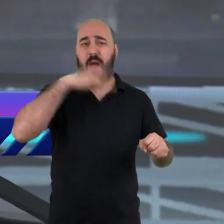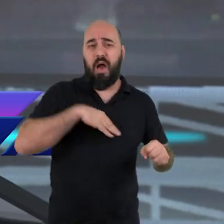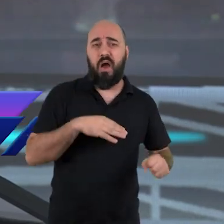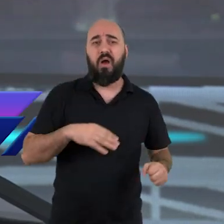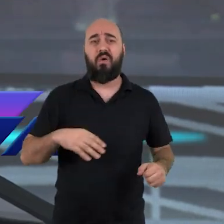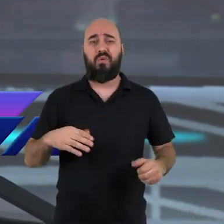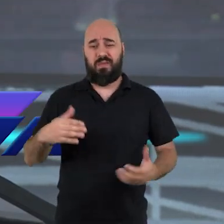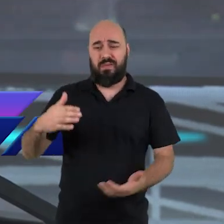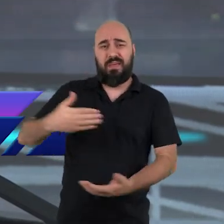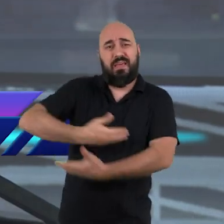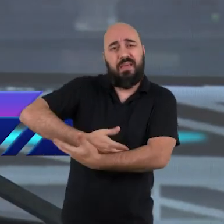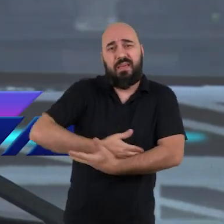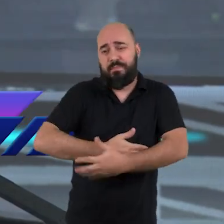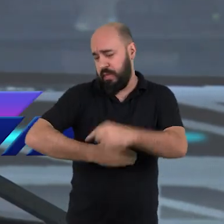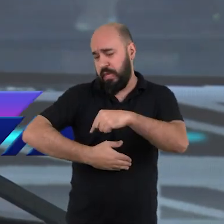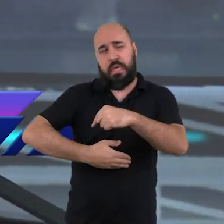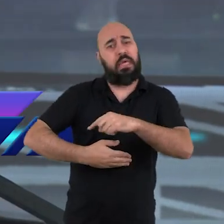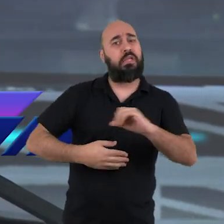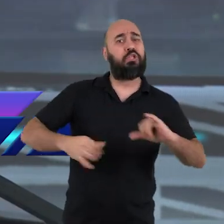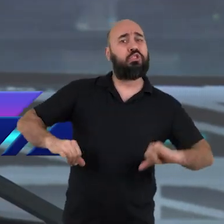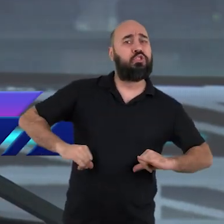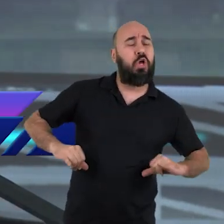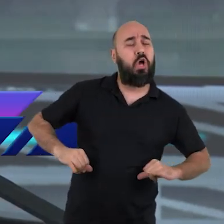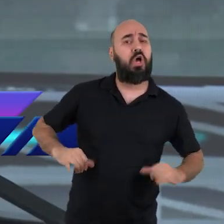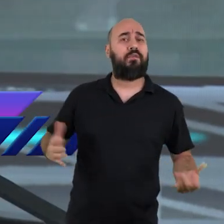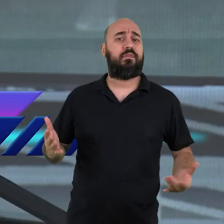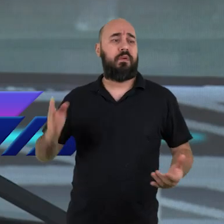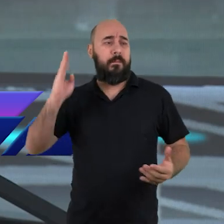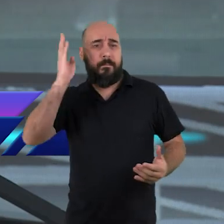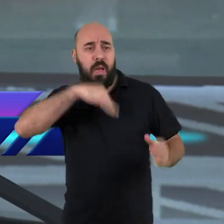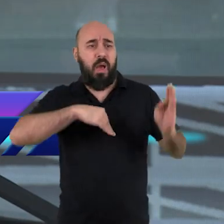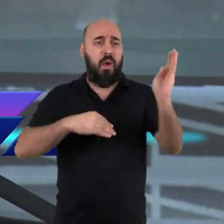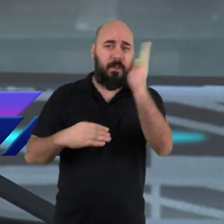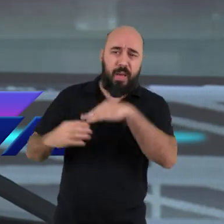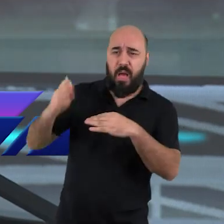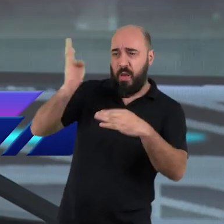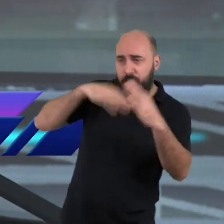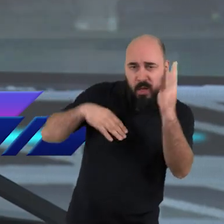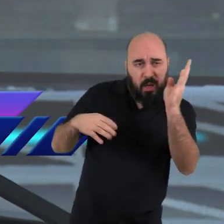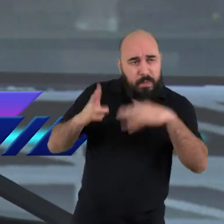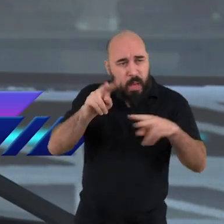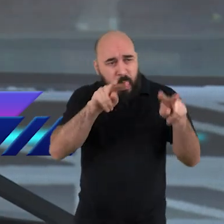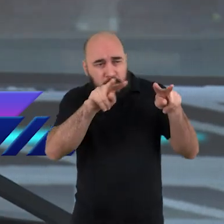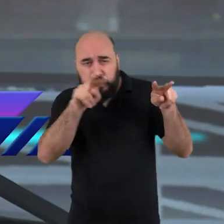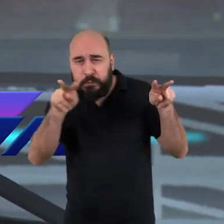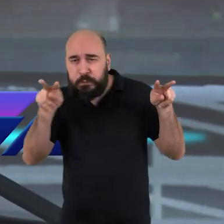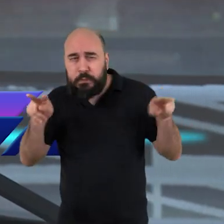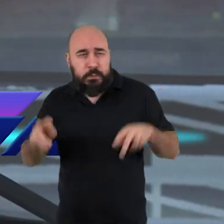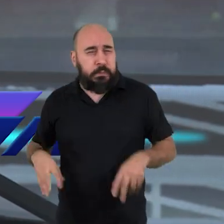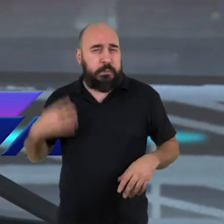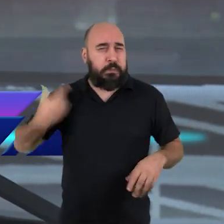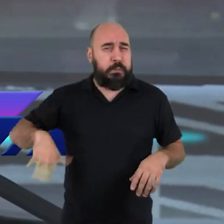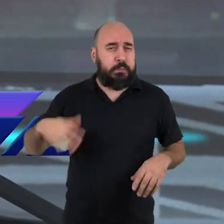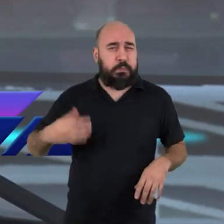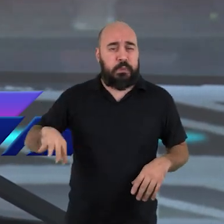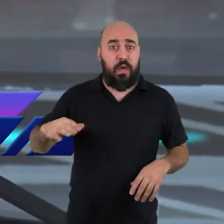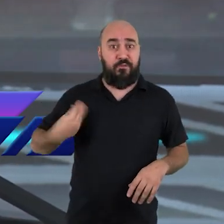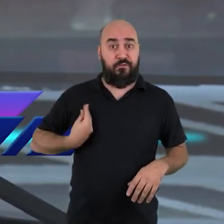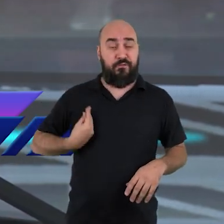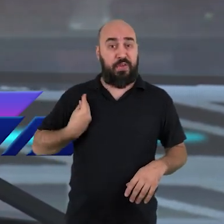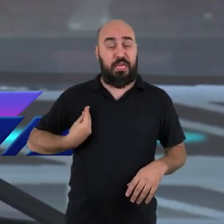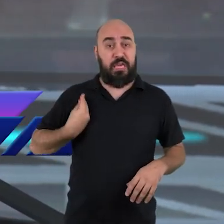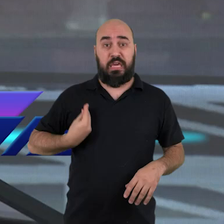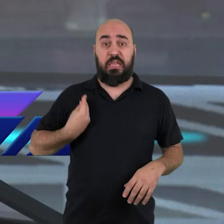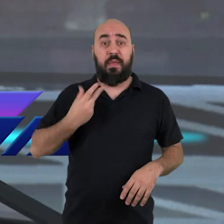sofrem, com indiferença, com tanta maldade, quando aparentemente a vida humana não vale